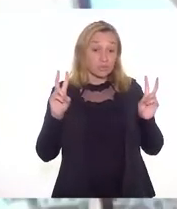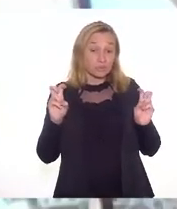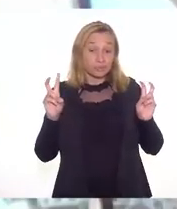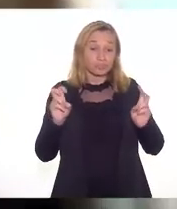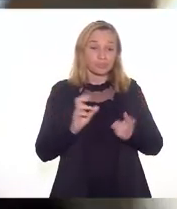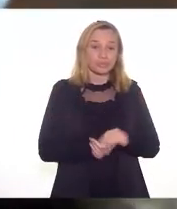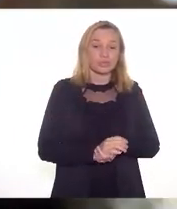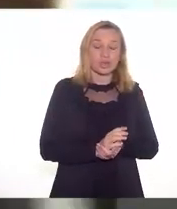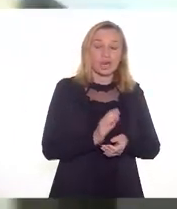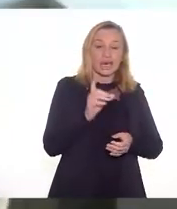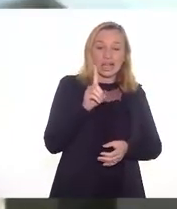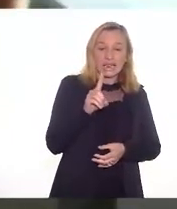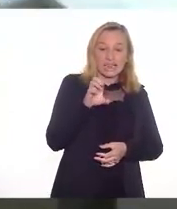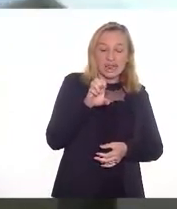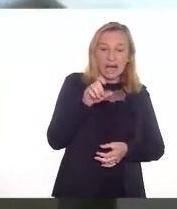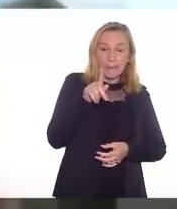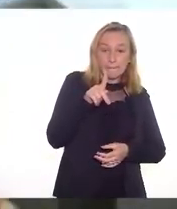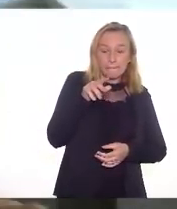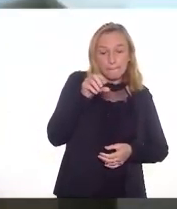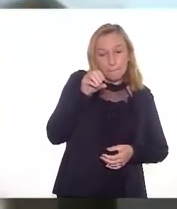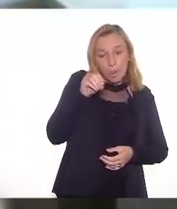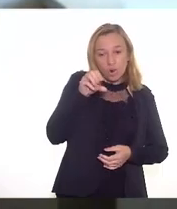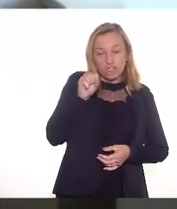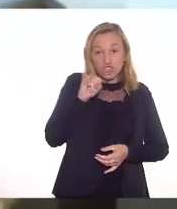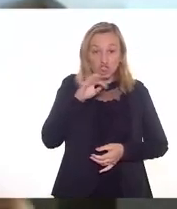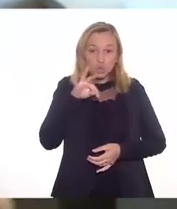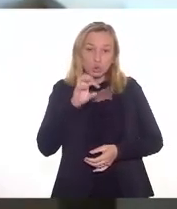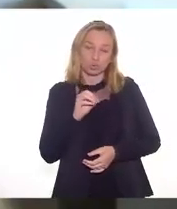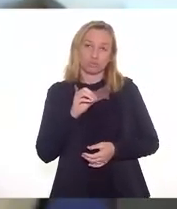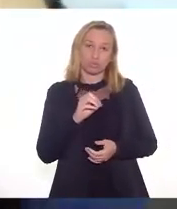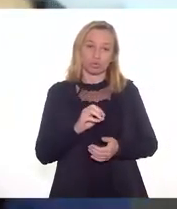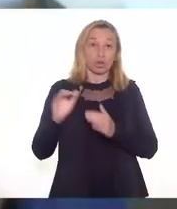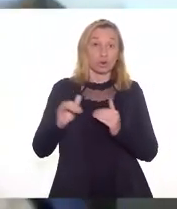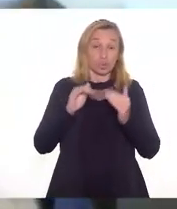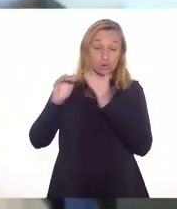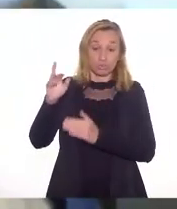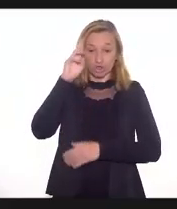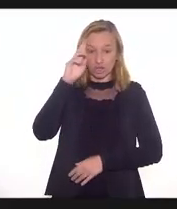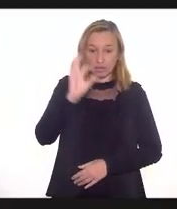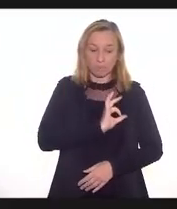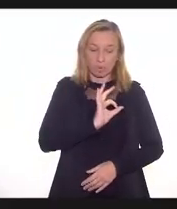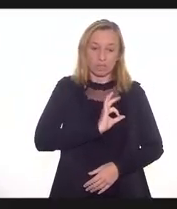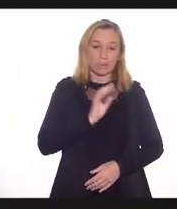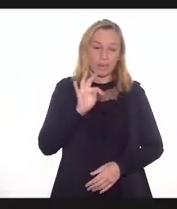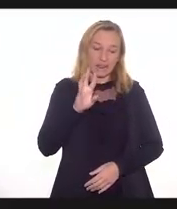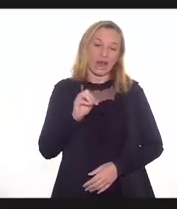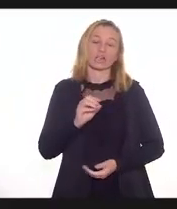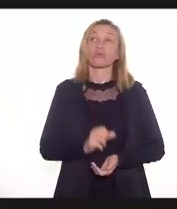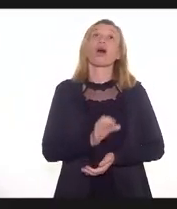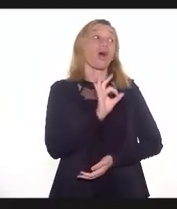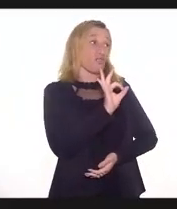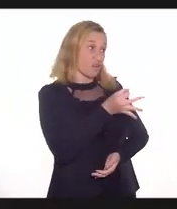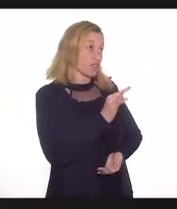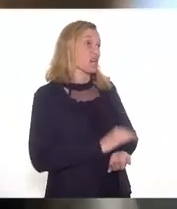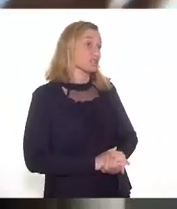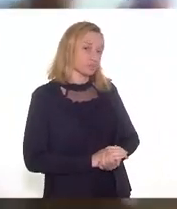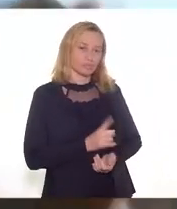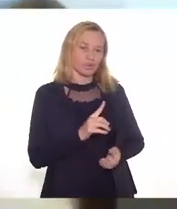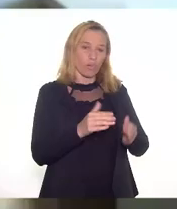de depósitos. É o subtenente Bernardo, que é o autor do projeto. Ele tem Tem razão, Claudio. Tem razão. Ele não é um negócio